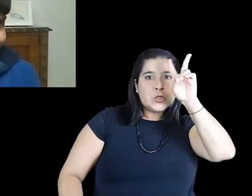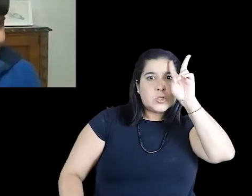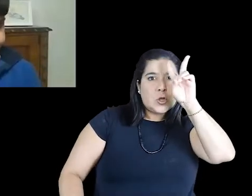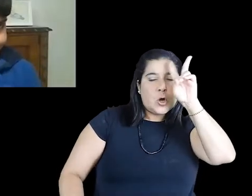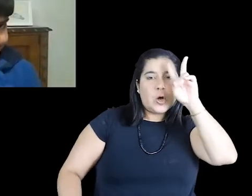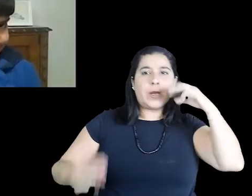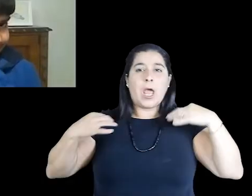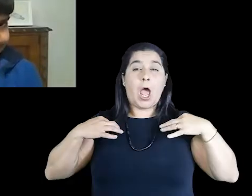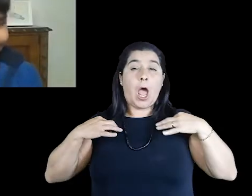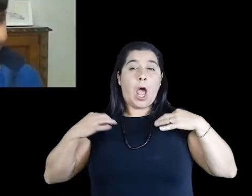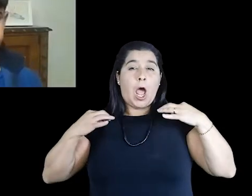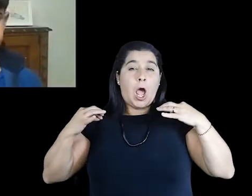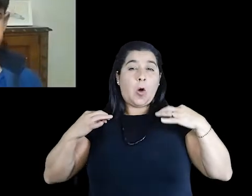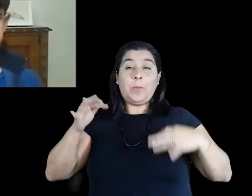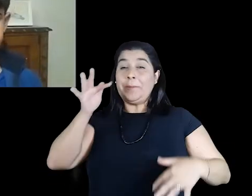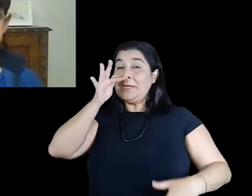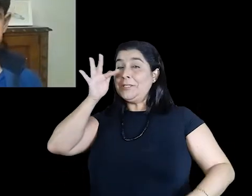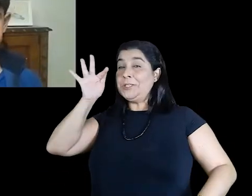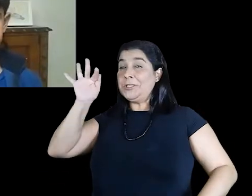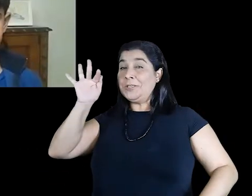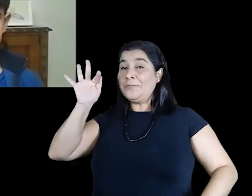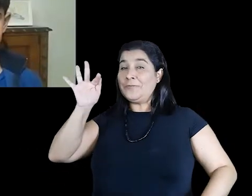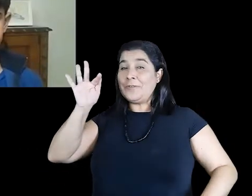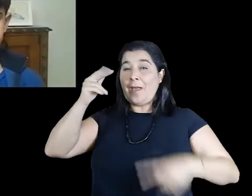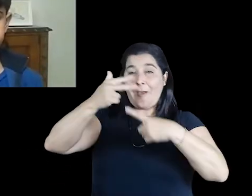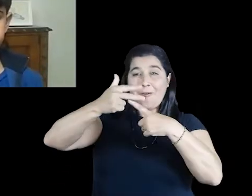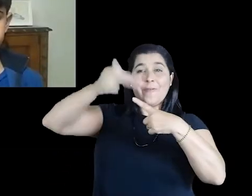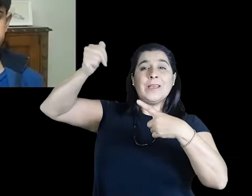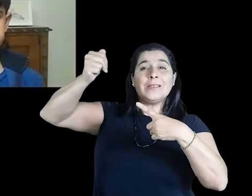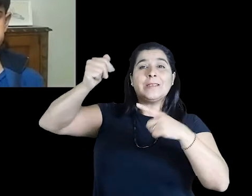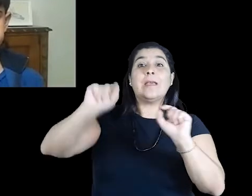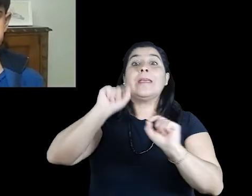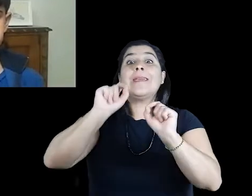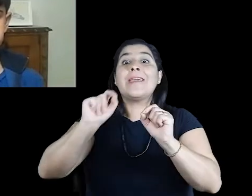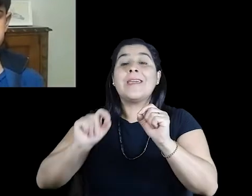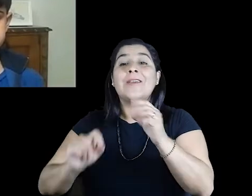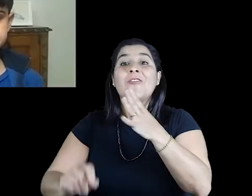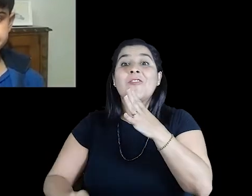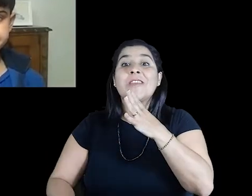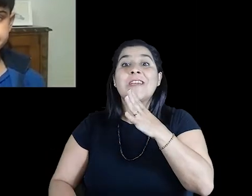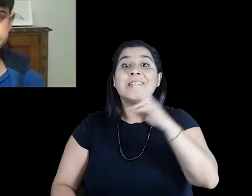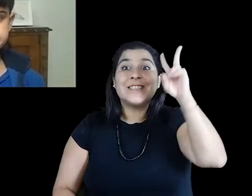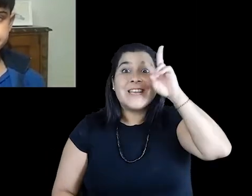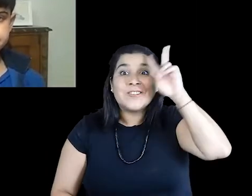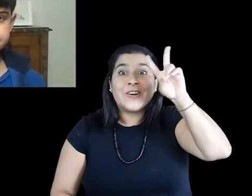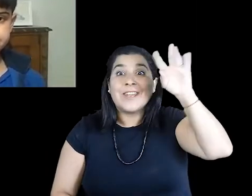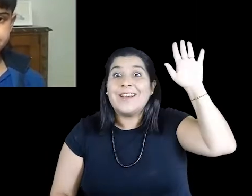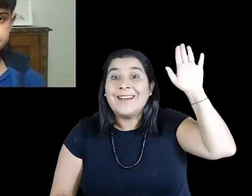se vestisse com a roupa mais chique ganhava. Quem conhece essa história, levanta a mão.